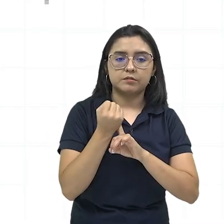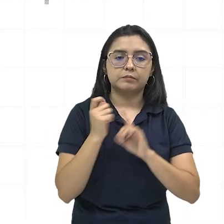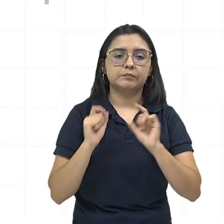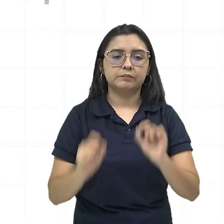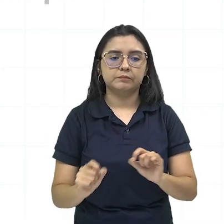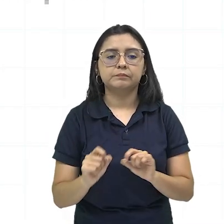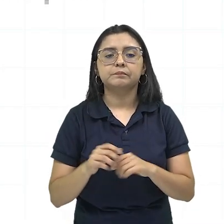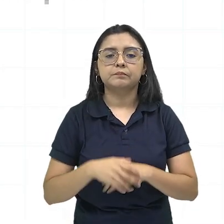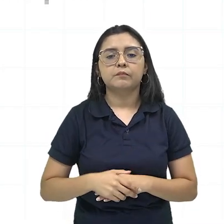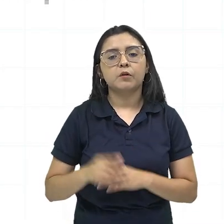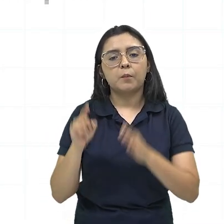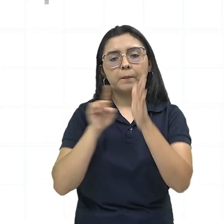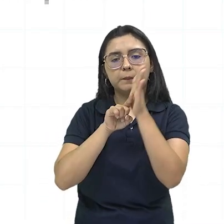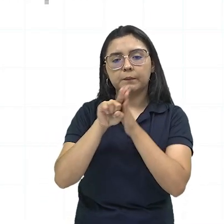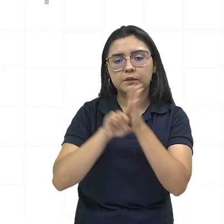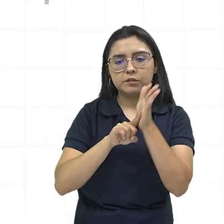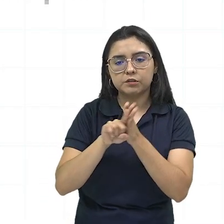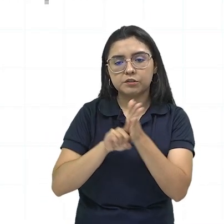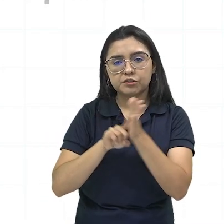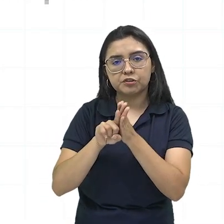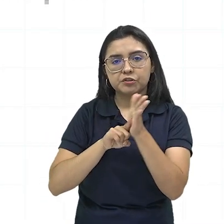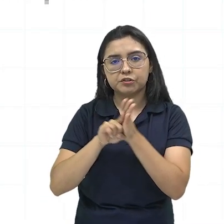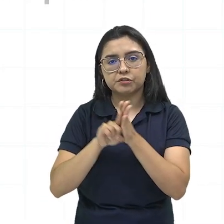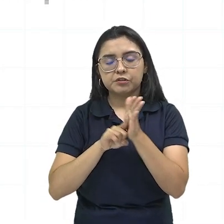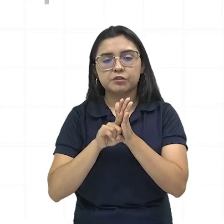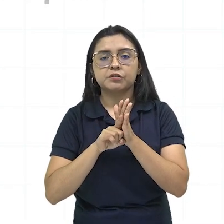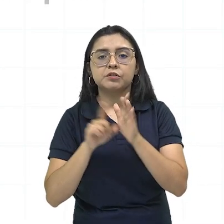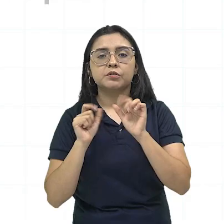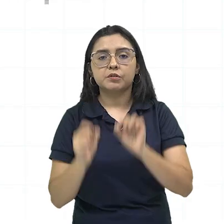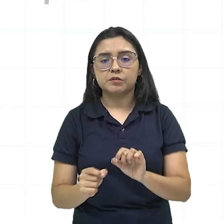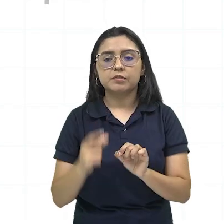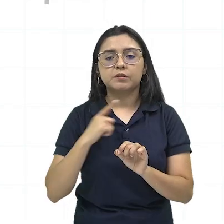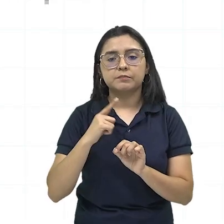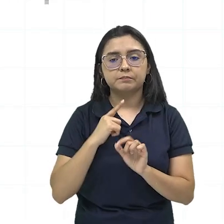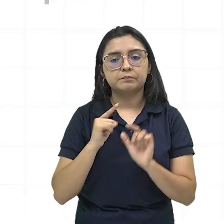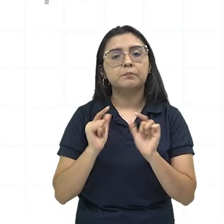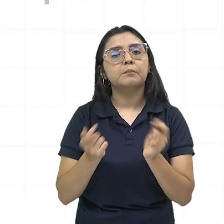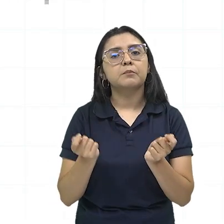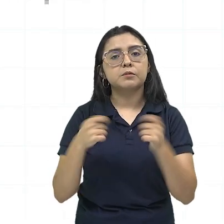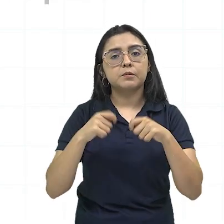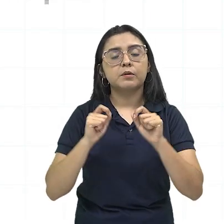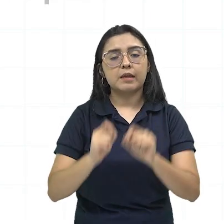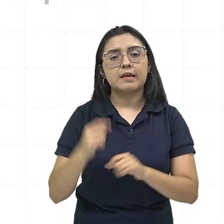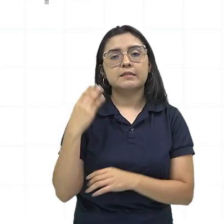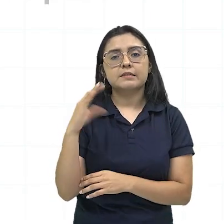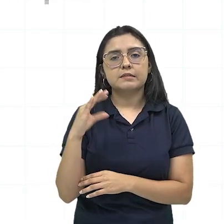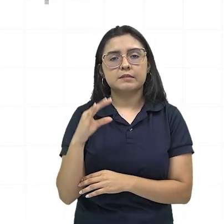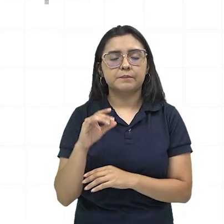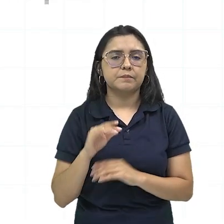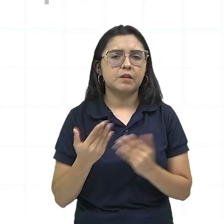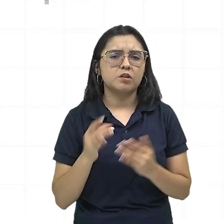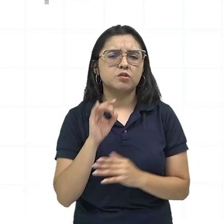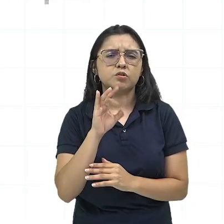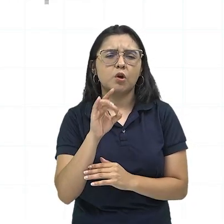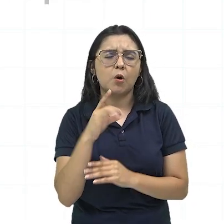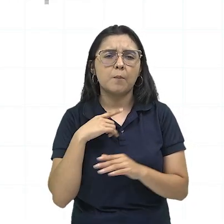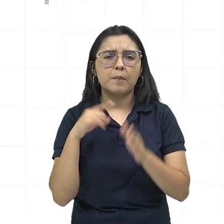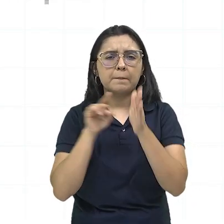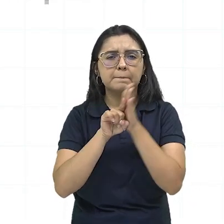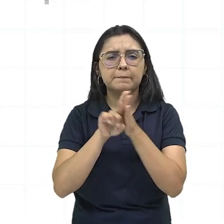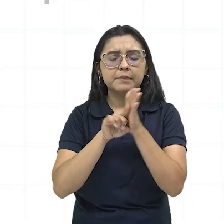meio de pesquisa, produzem ciência. Basta eu fazer uma pesquisazinha